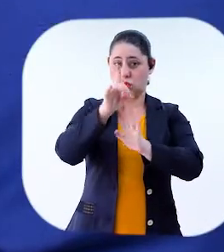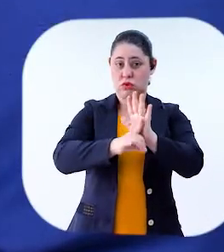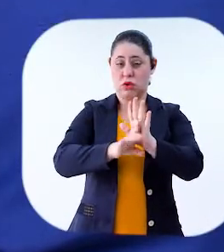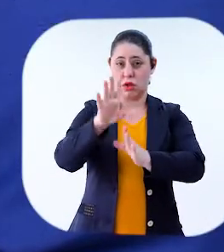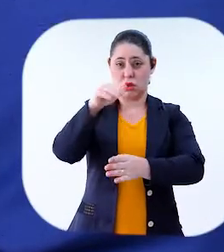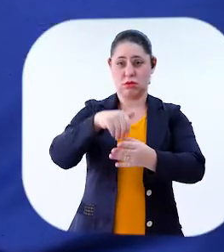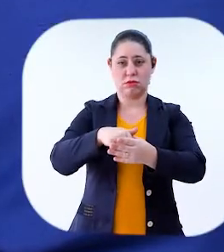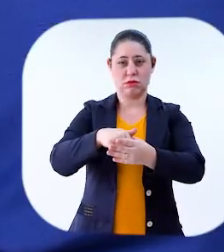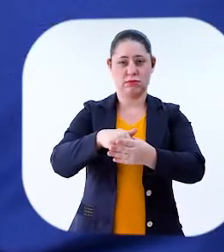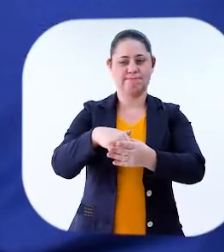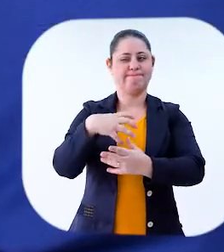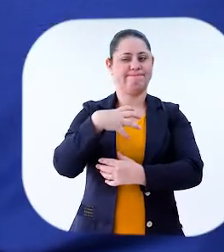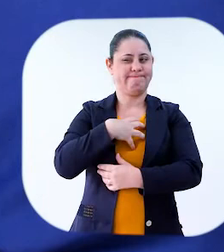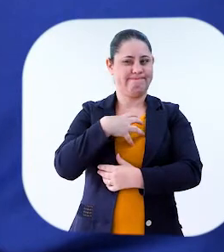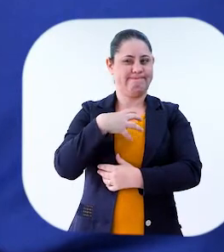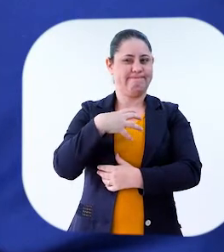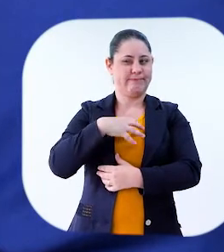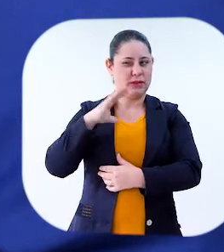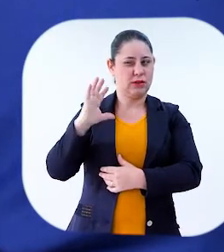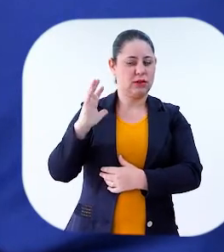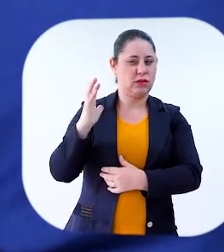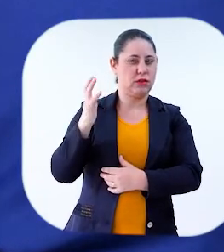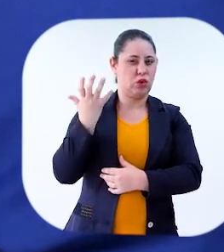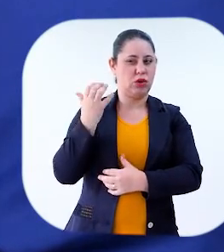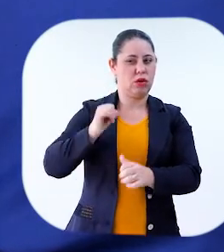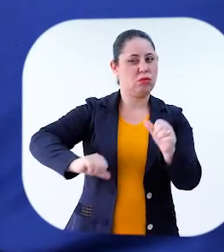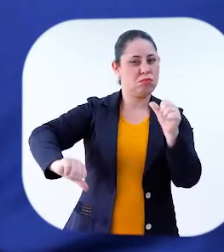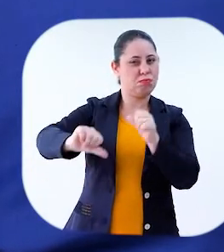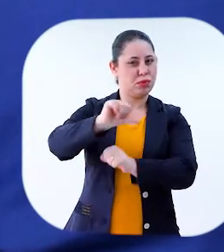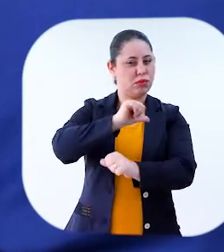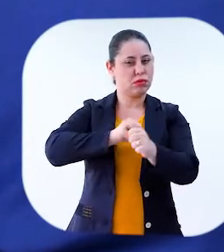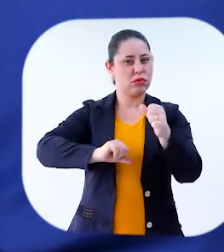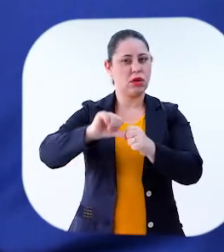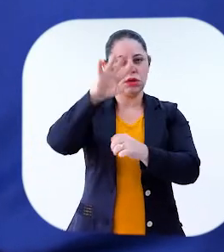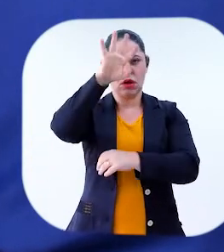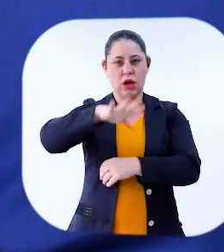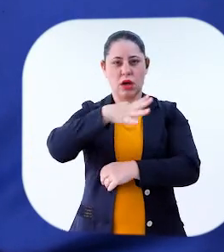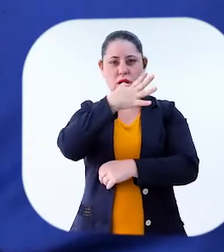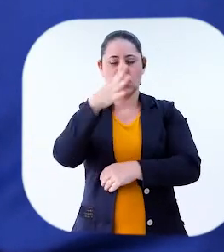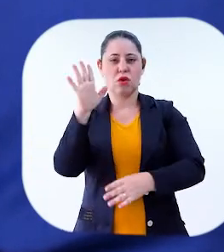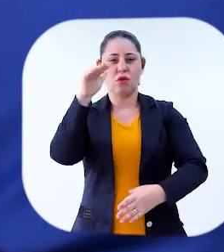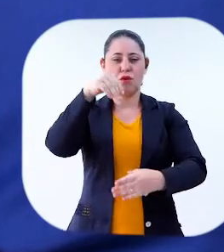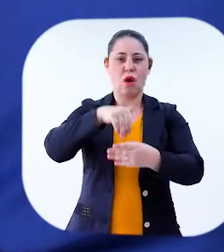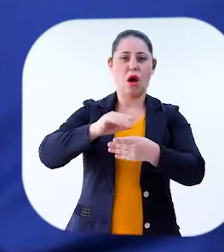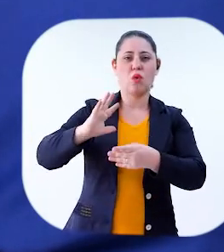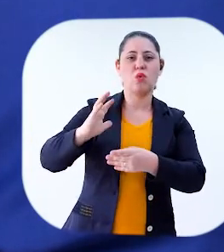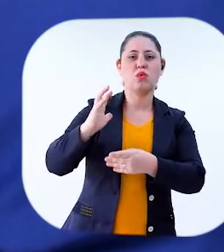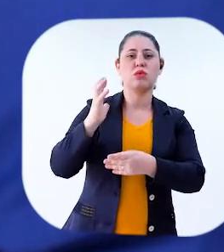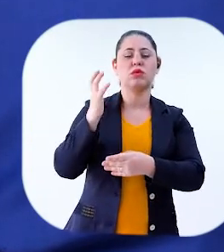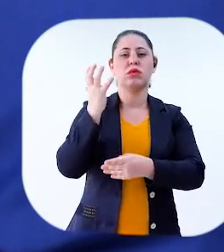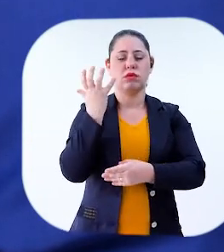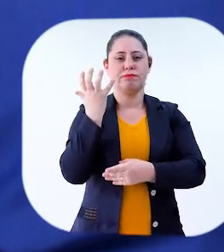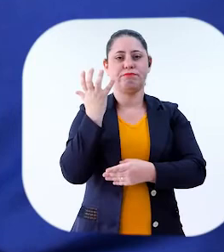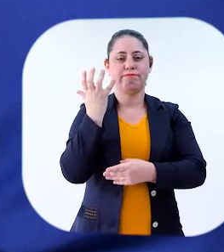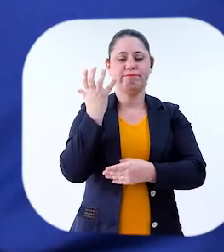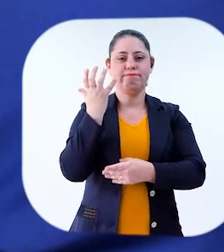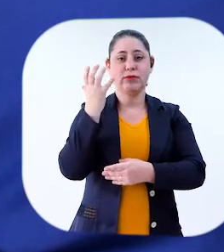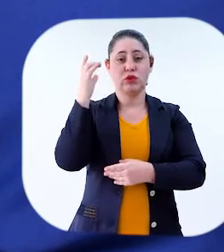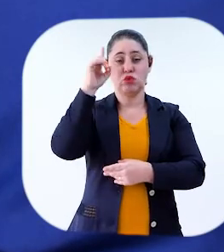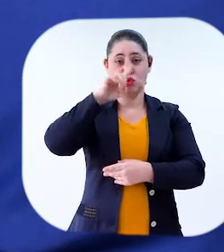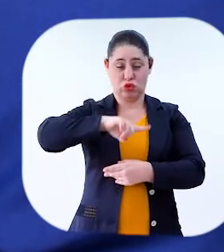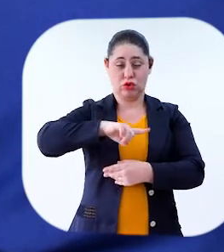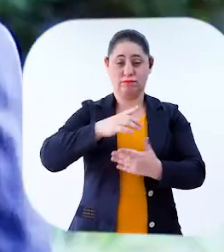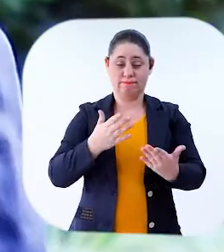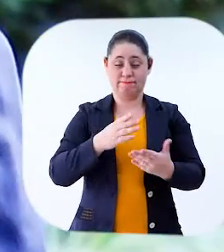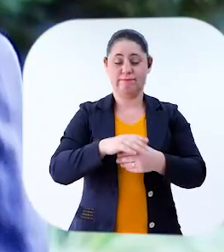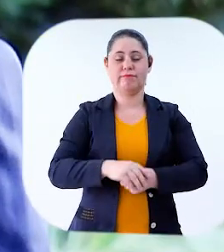do direito eleitoral já pressentiu que ia acontecer uma mudança aí nos acontecimentos das